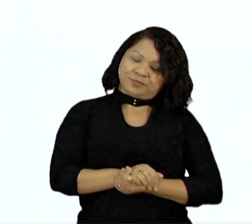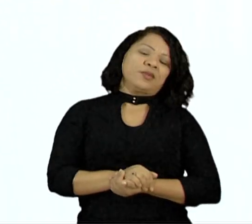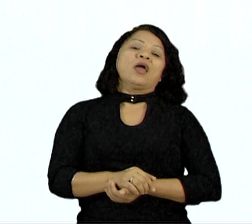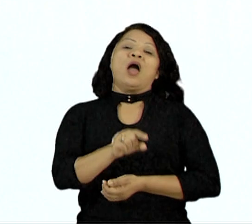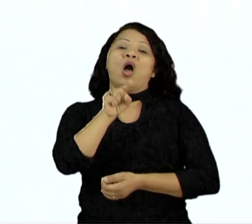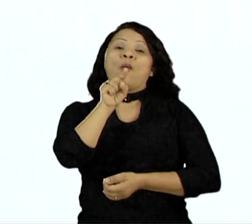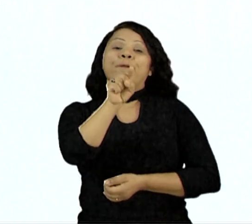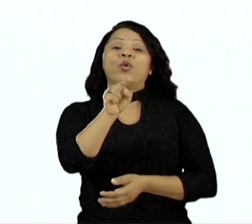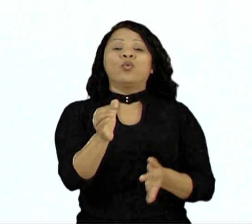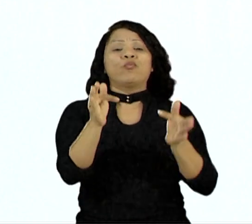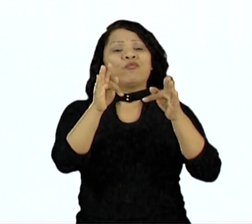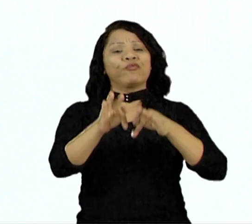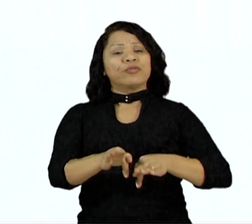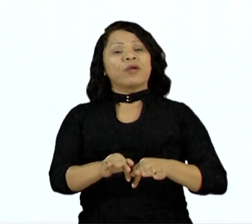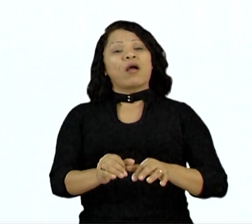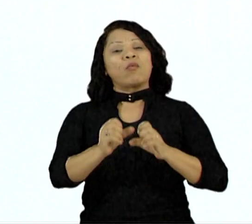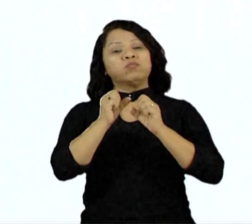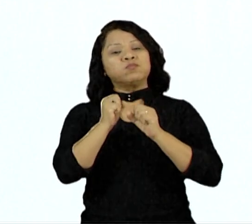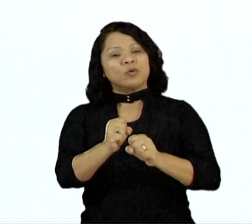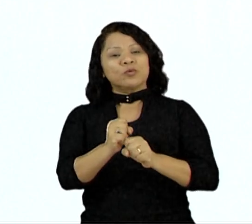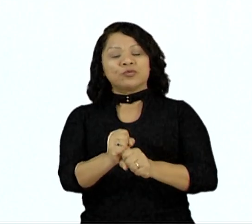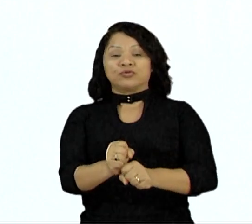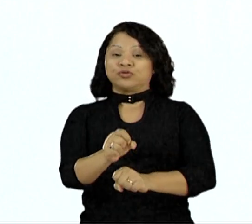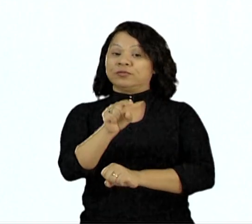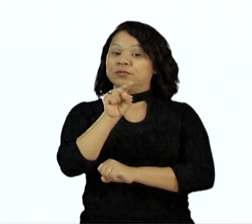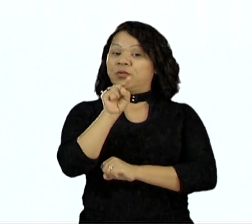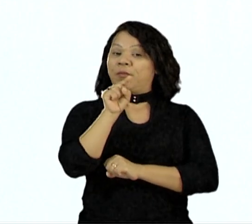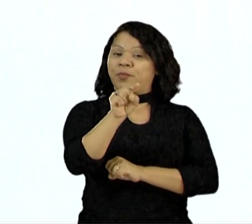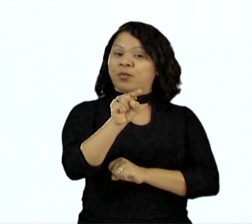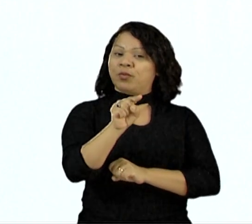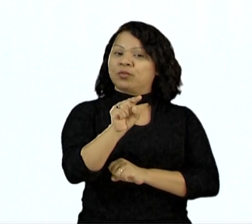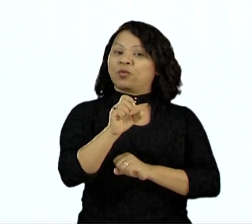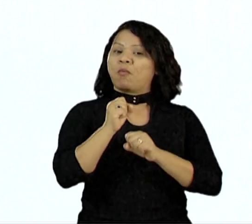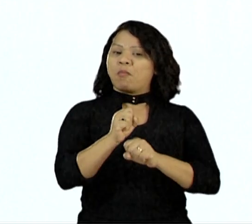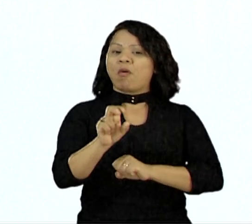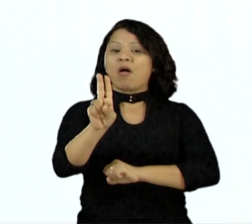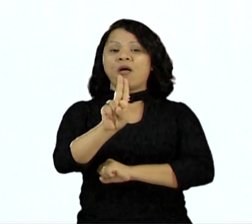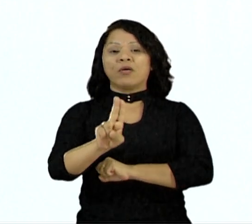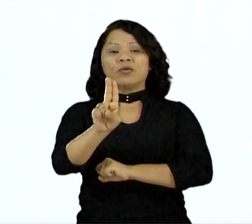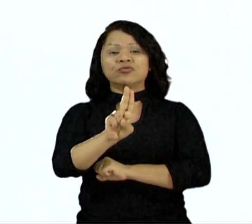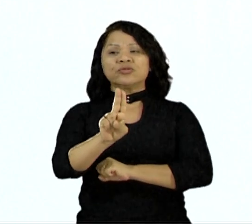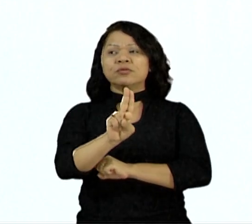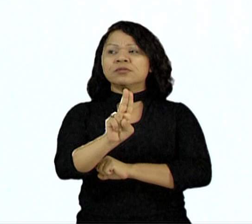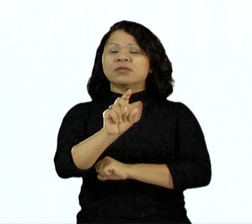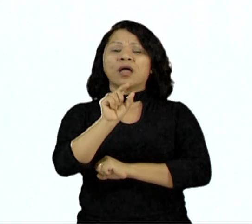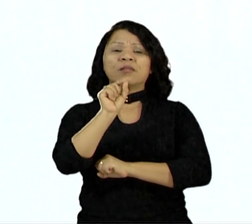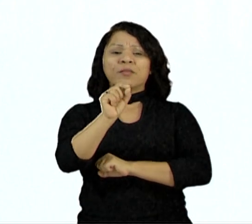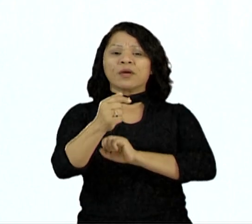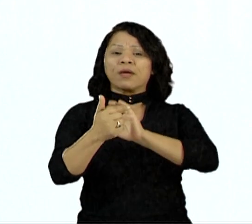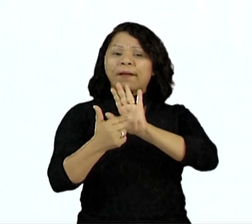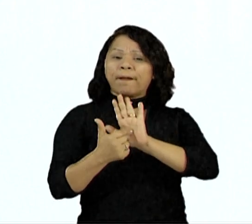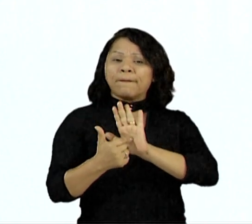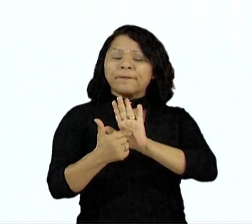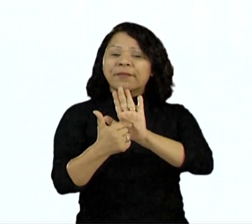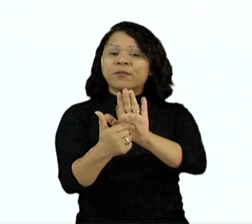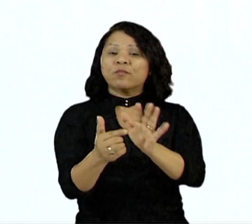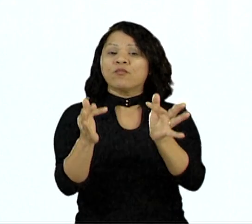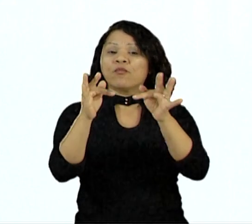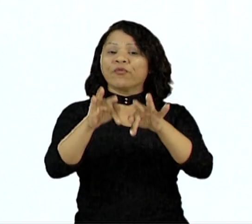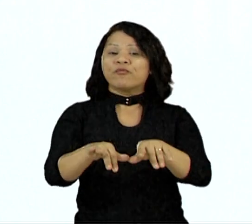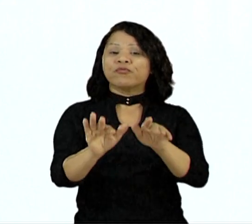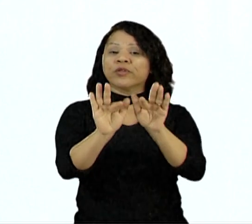Ponto final, ele pode ser utilizado para indicar o final de uma